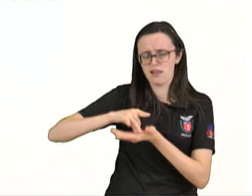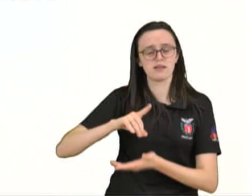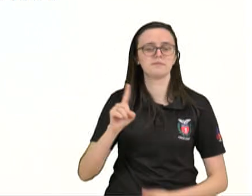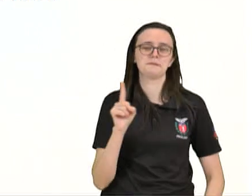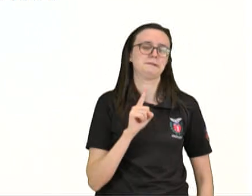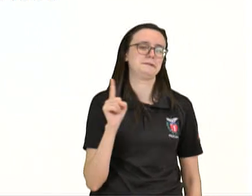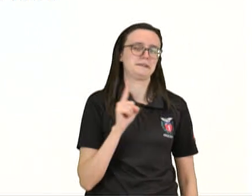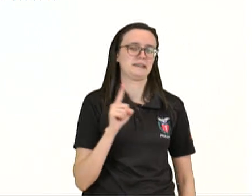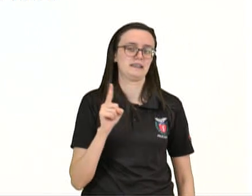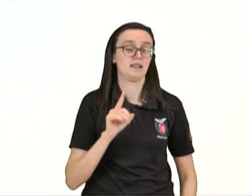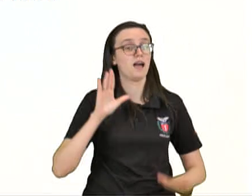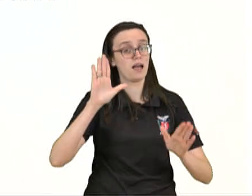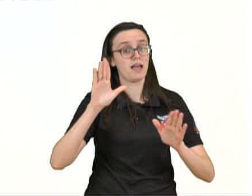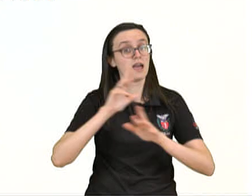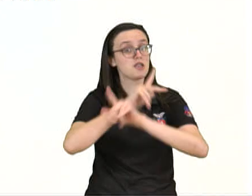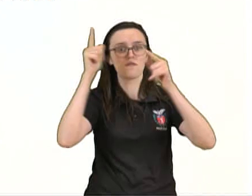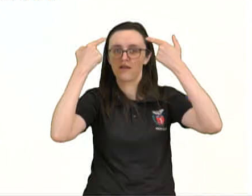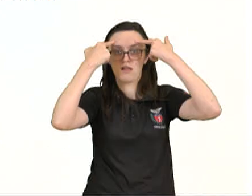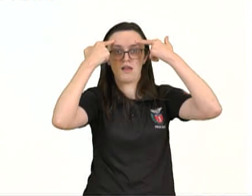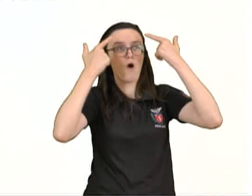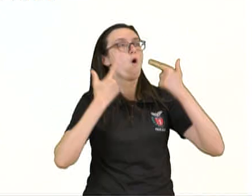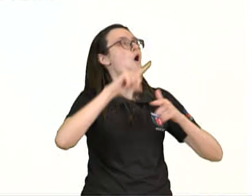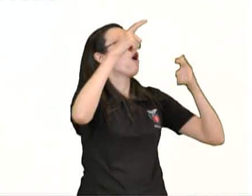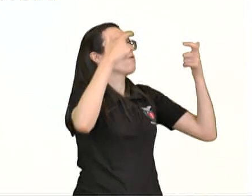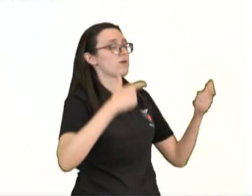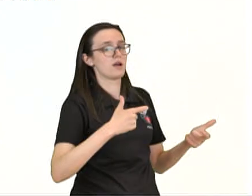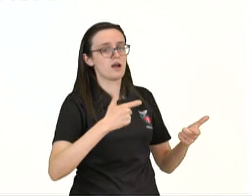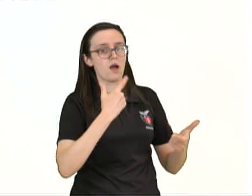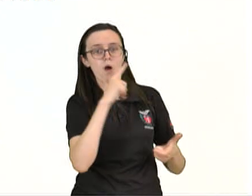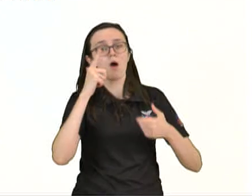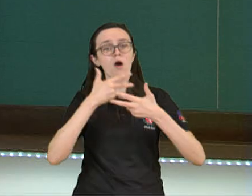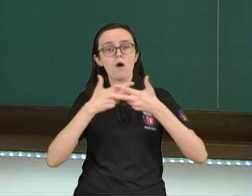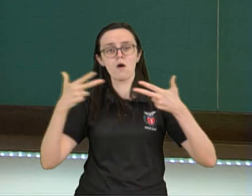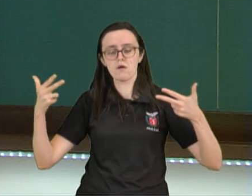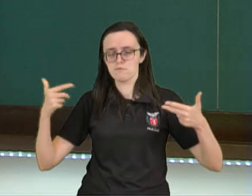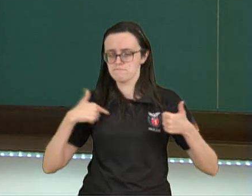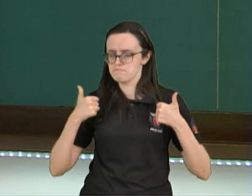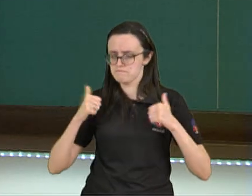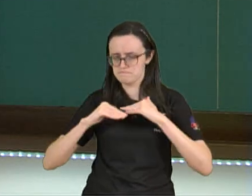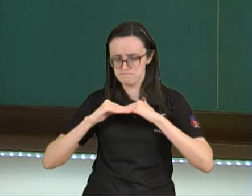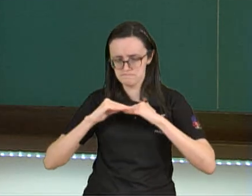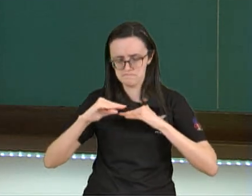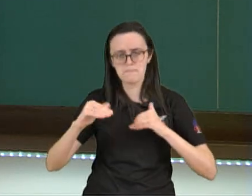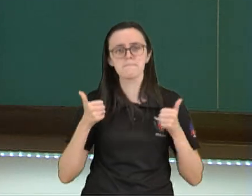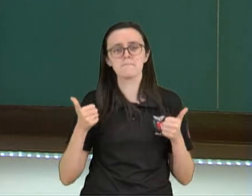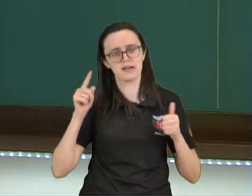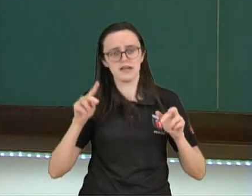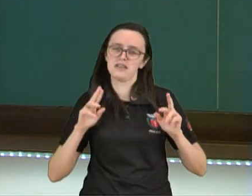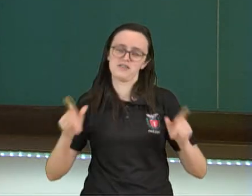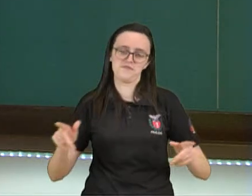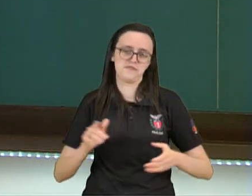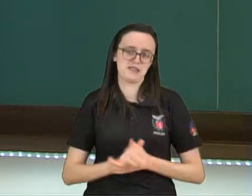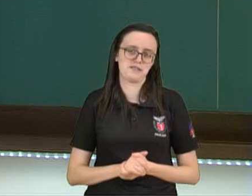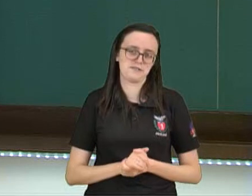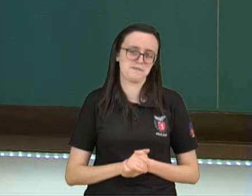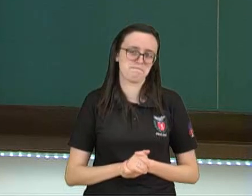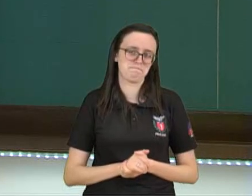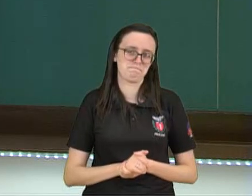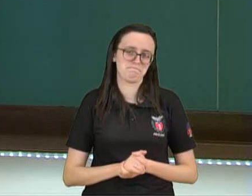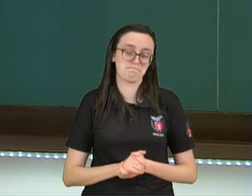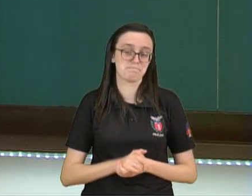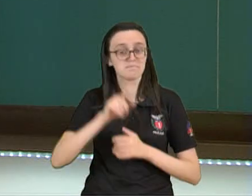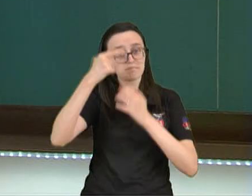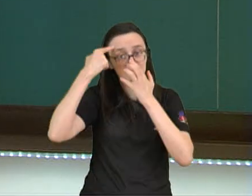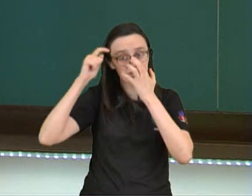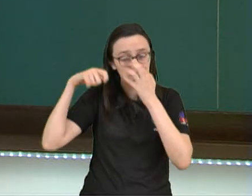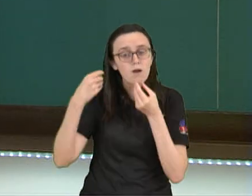Não, uma coisa é você ser fora da casinha. Outra coisa é você ser otimista, é diferente. Pense